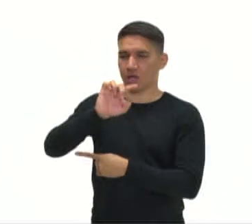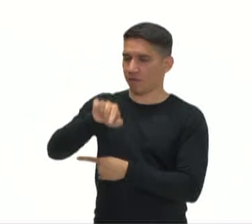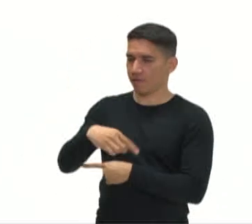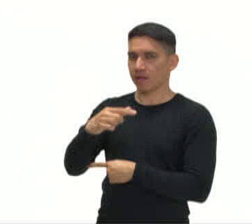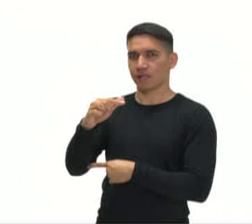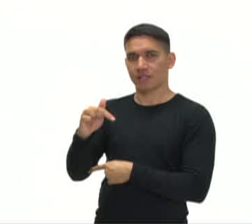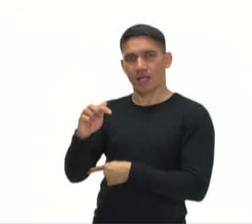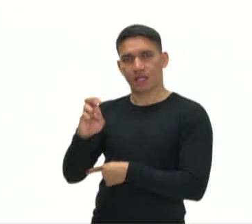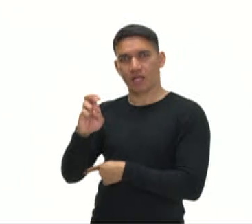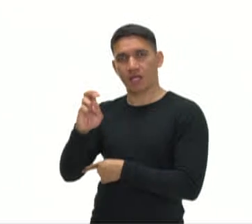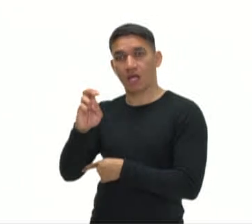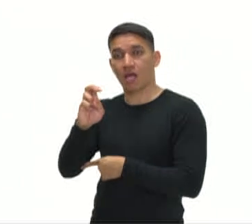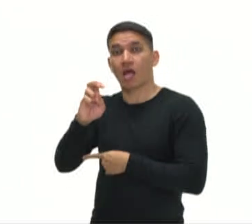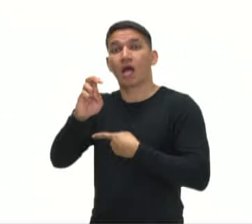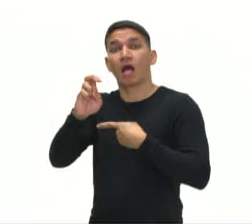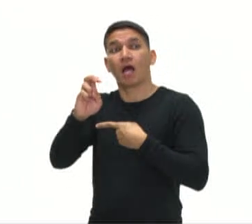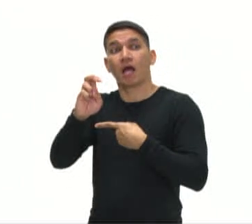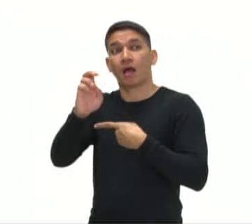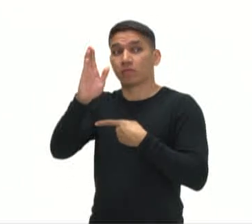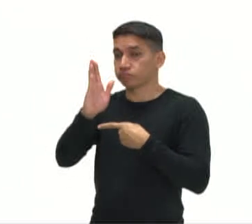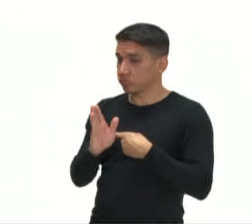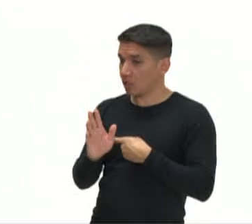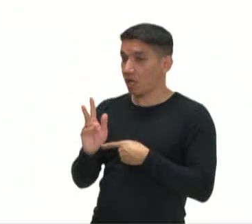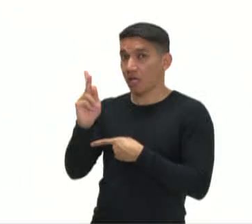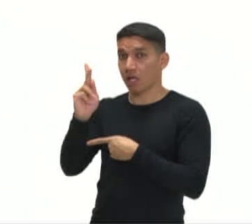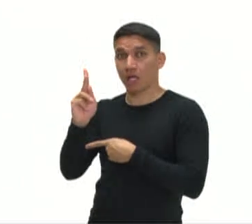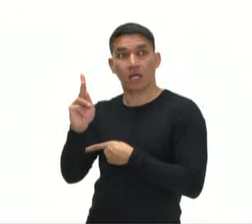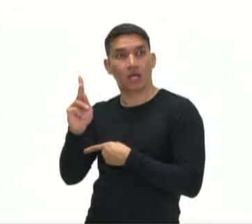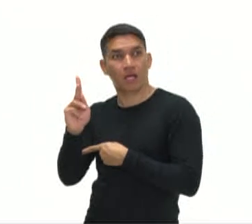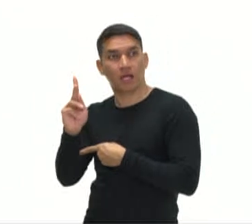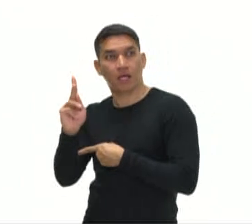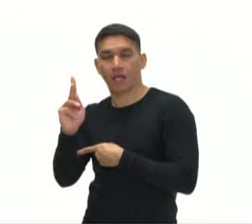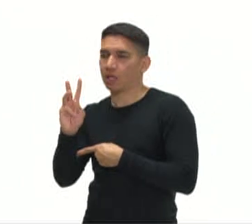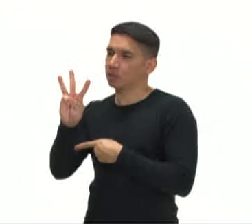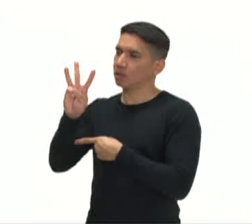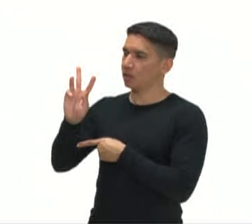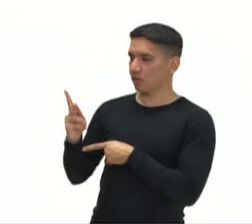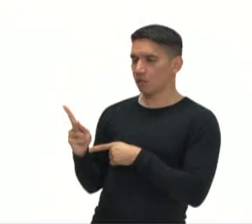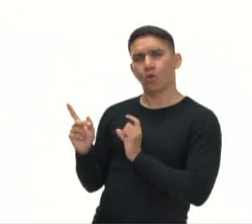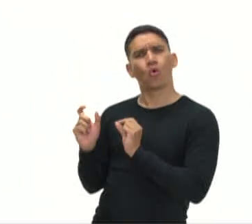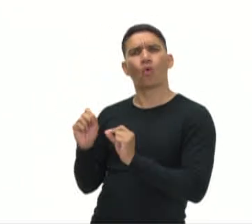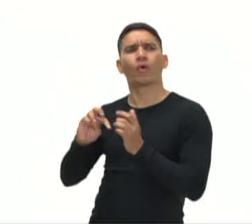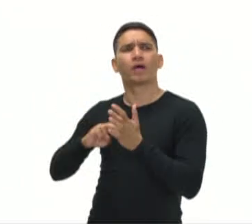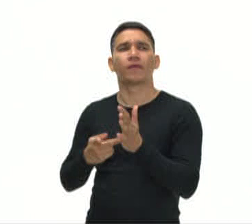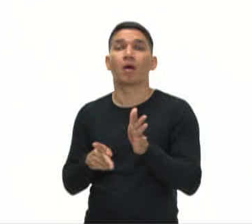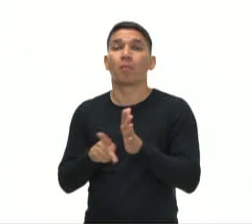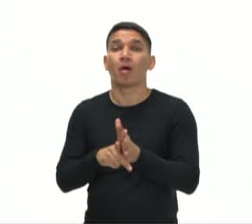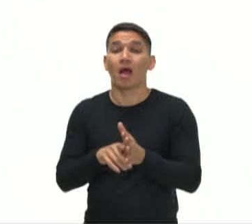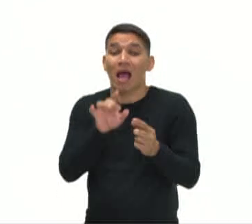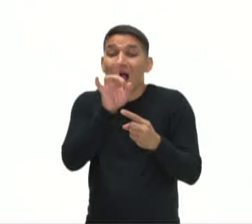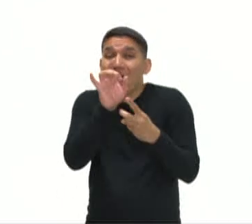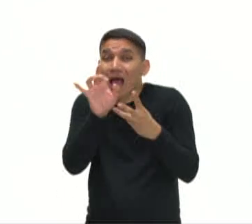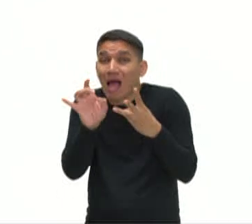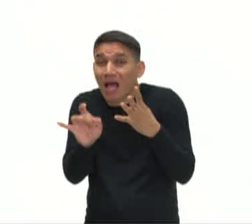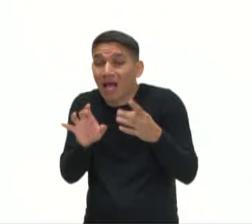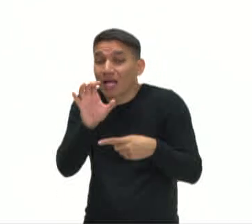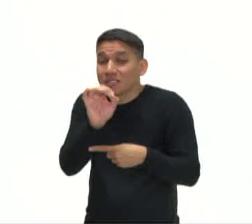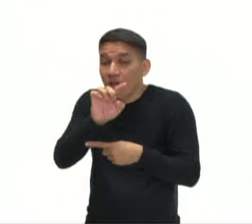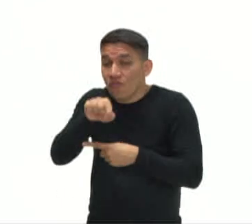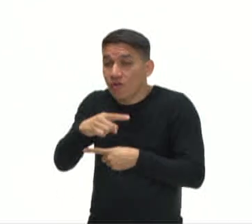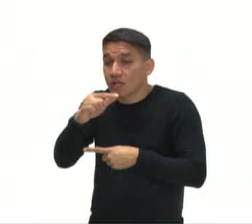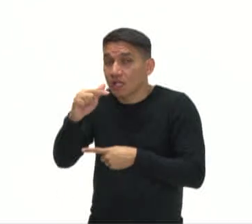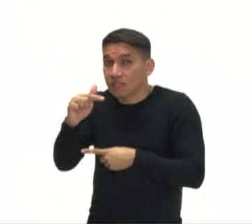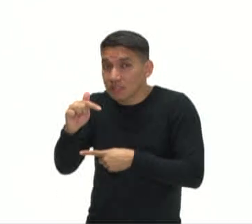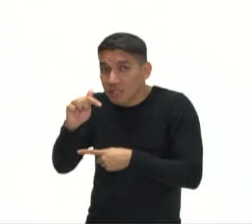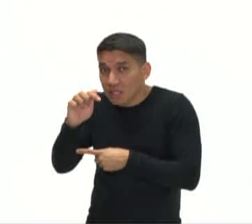0,75 reais kWh, ou seja, a taxa é de 0,75 centavos, né?